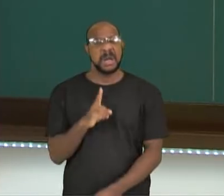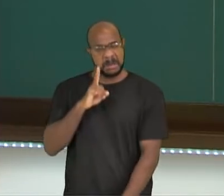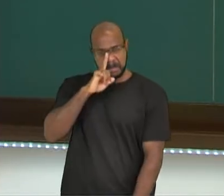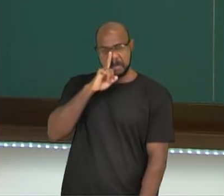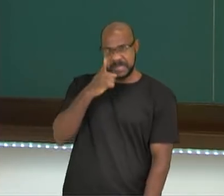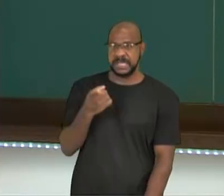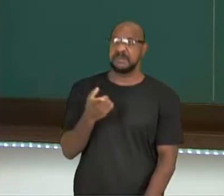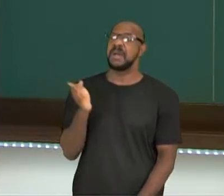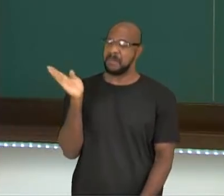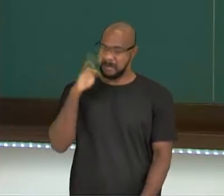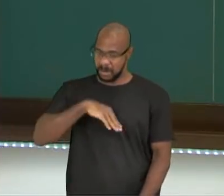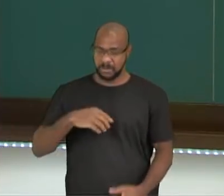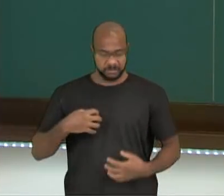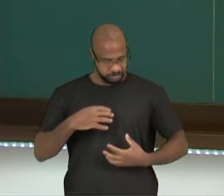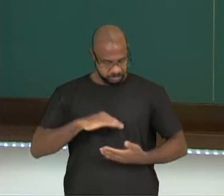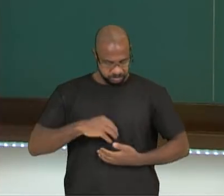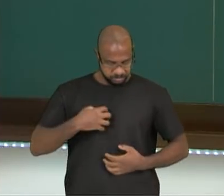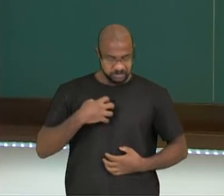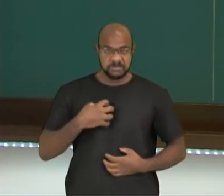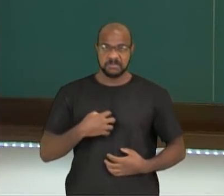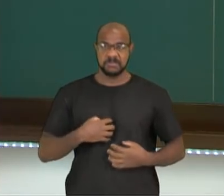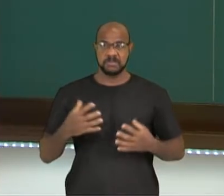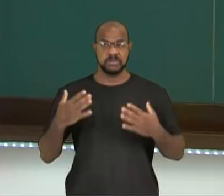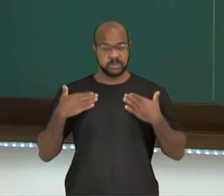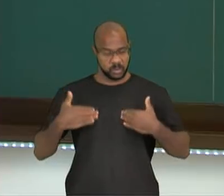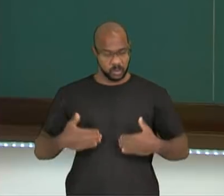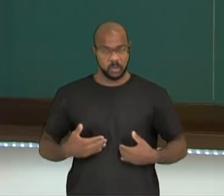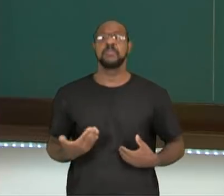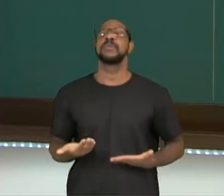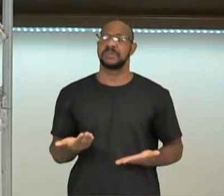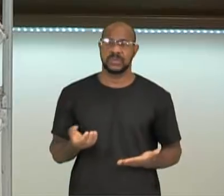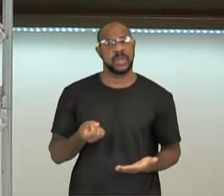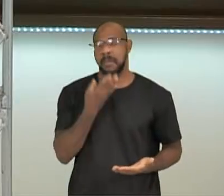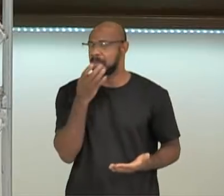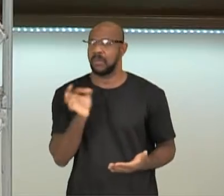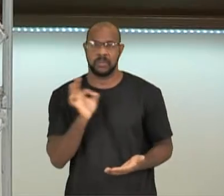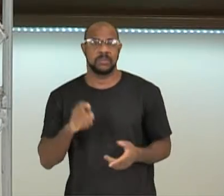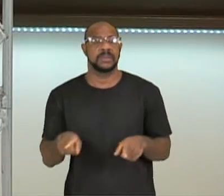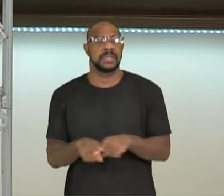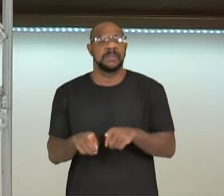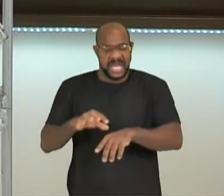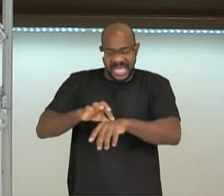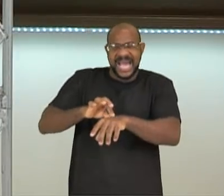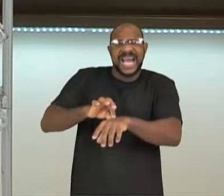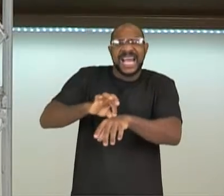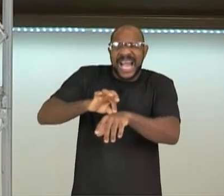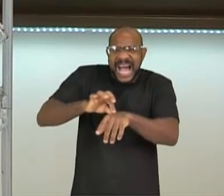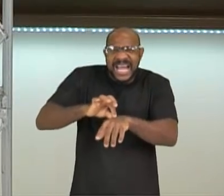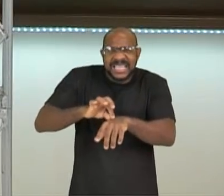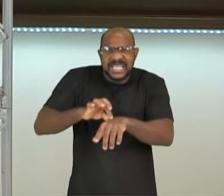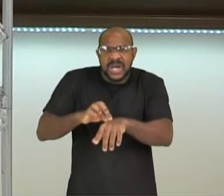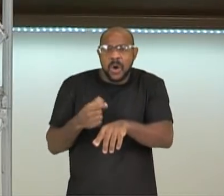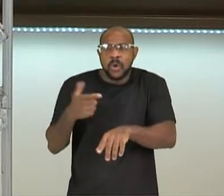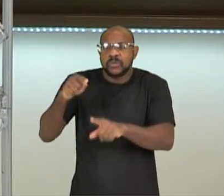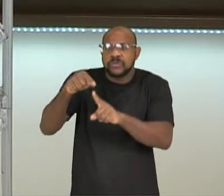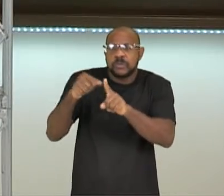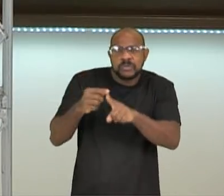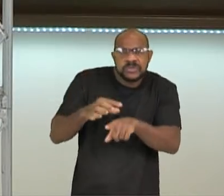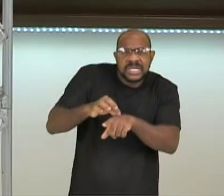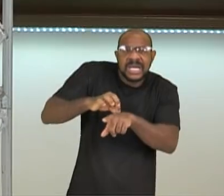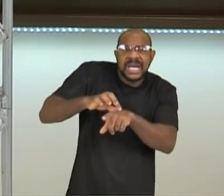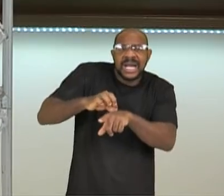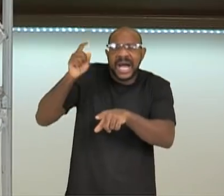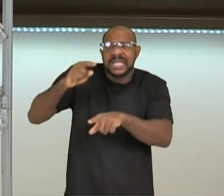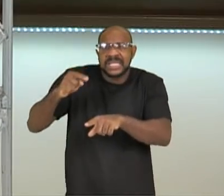mal para o nosso organismo. Os embutidos, tá? Que são aquelas carnes muito processadas. Então, já